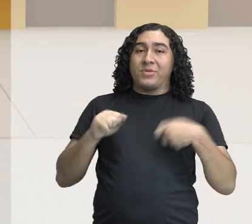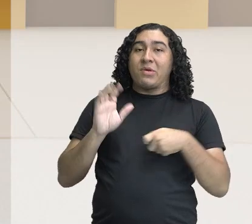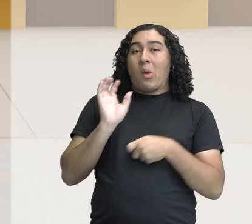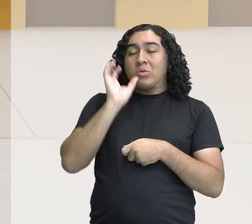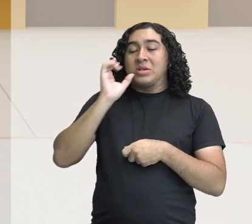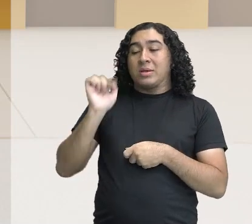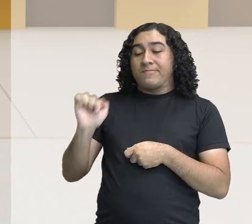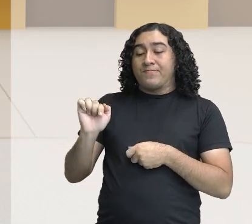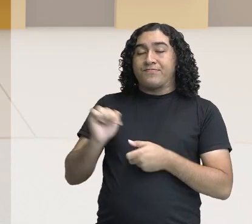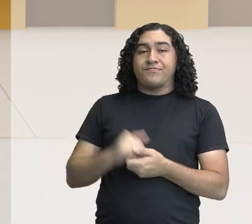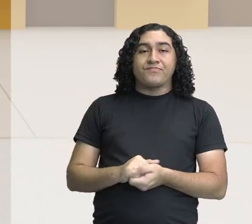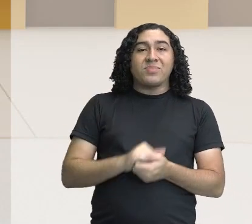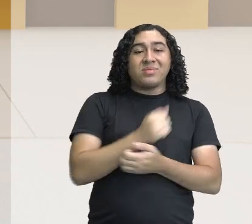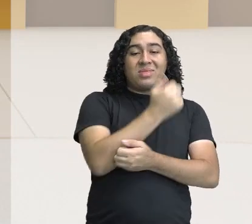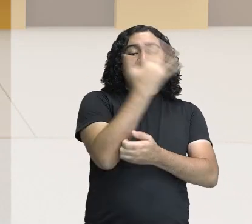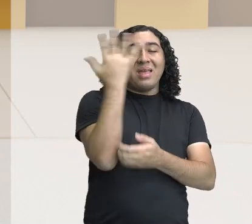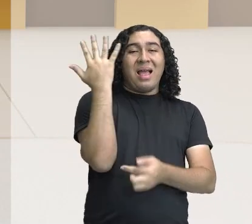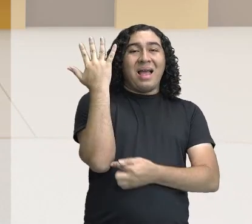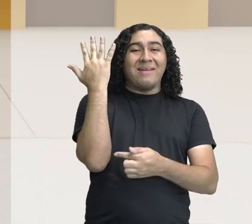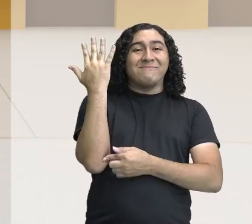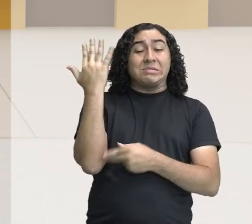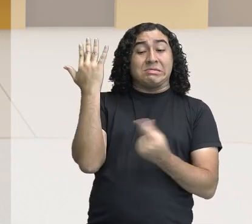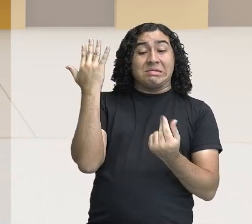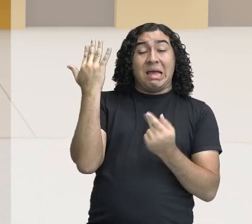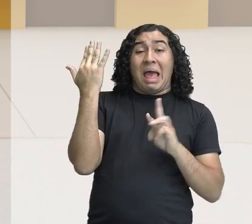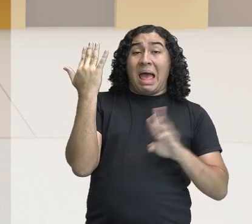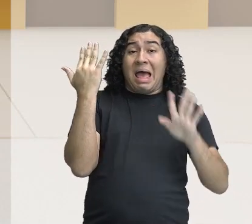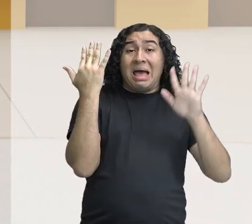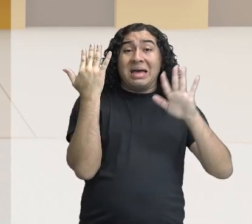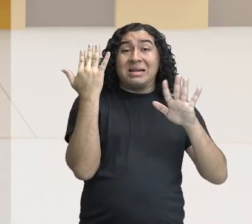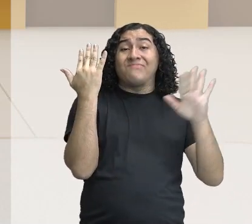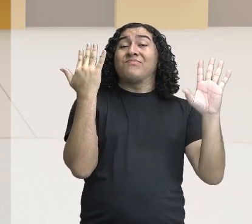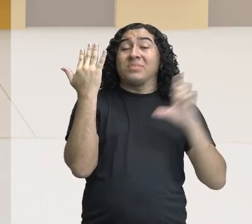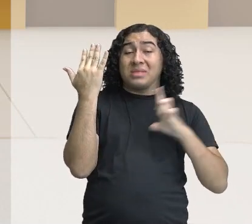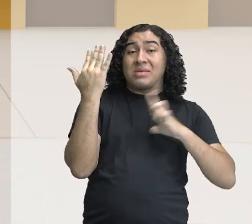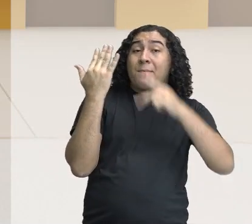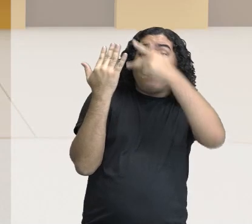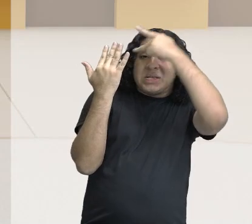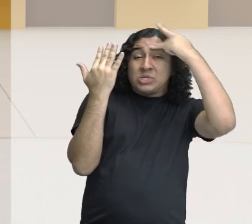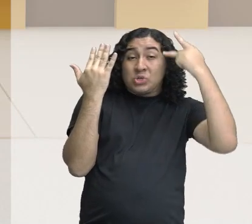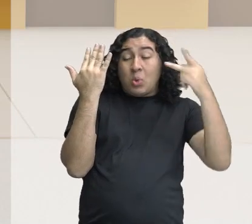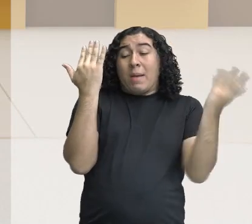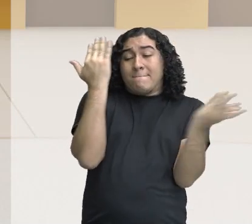Gente, árvores valiosas aqui estão sendo derrubadas de forma